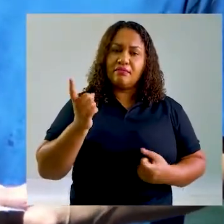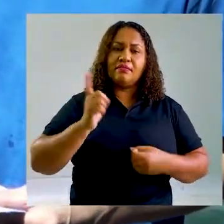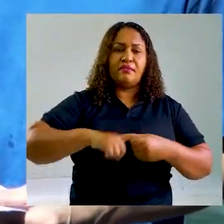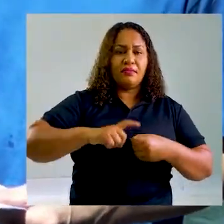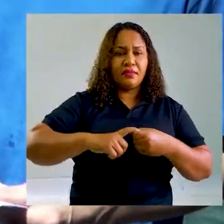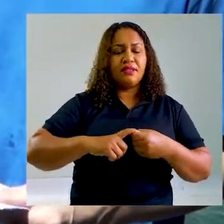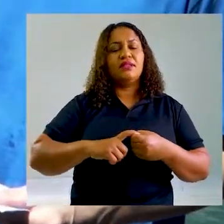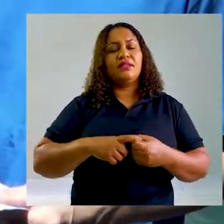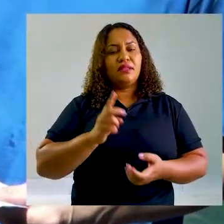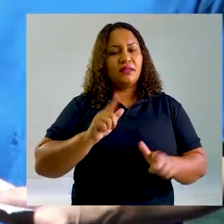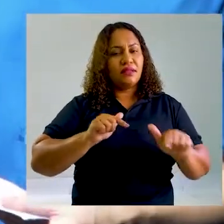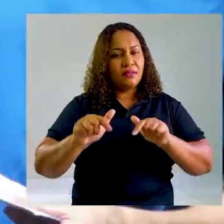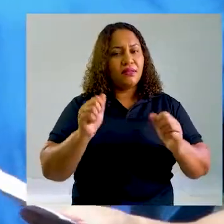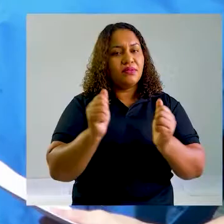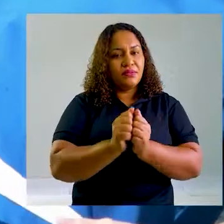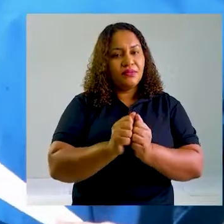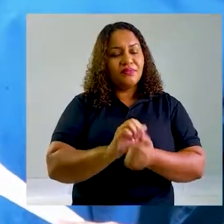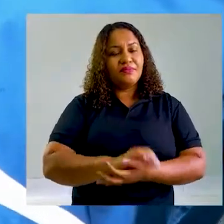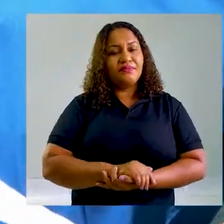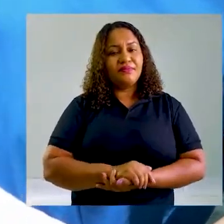vamos continuar sempre trabalhando juntos.